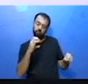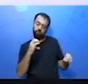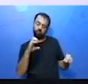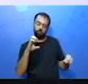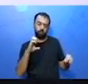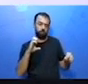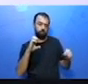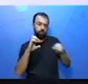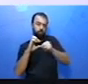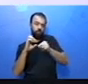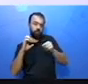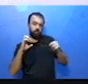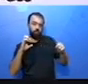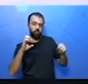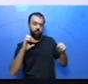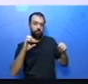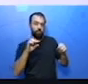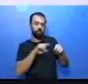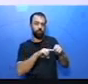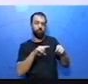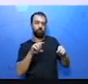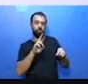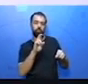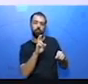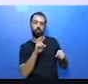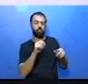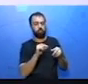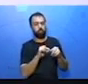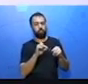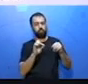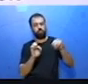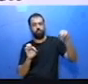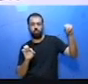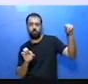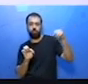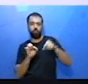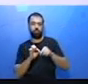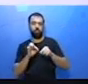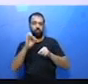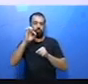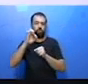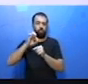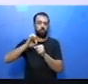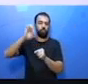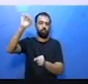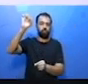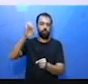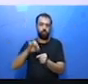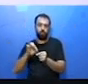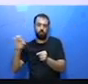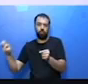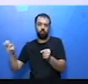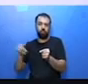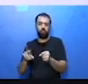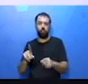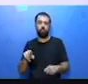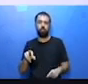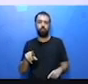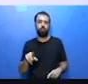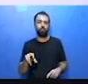todo raio tem o mesmo tamanho. Se eu pegar daqui até aqui, vai ter o mesmo tamanho que daqui até